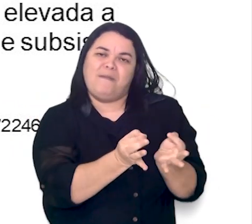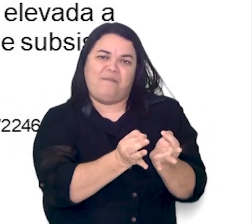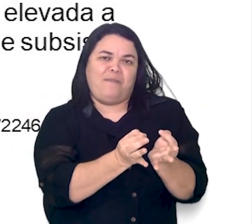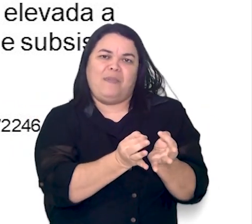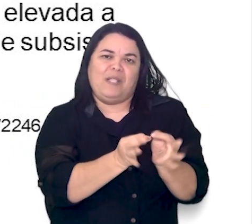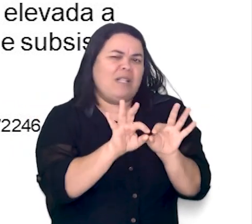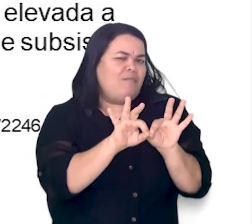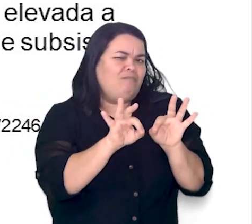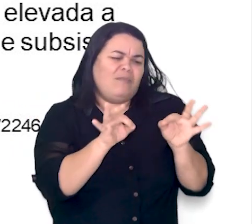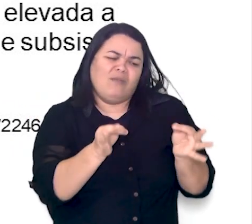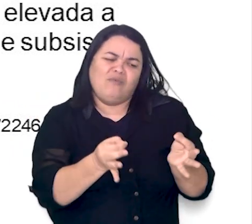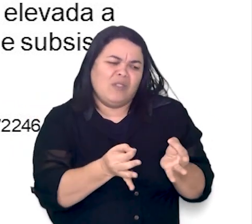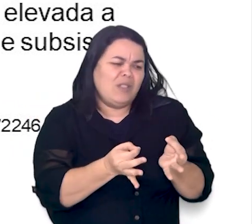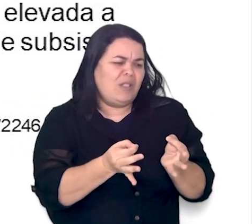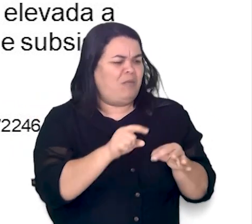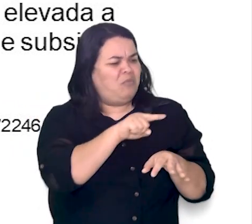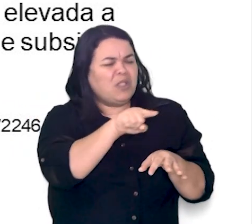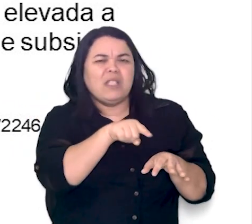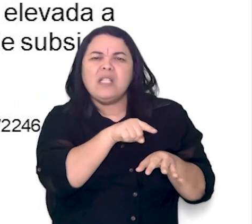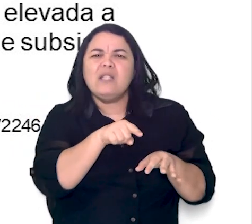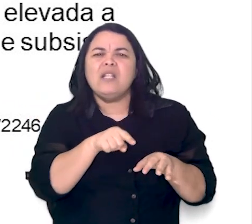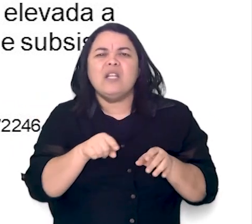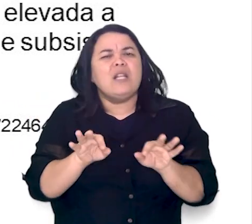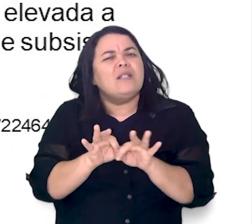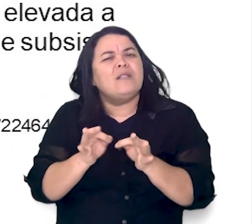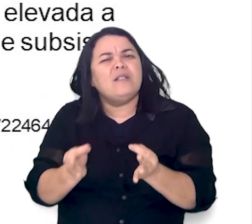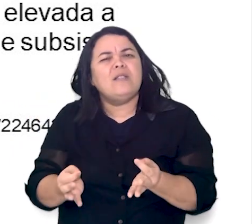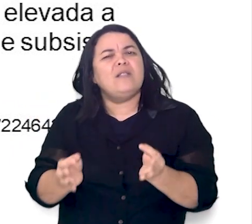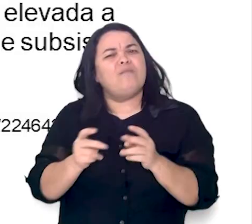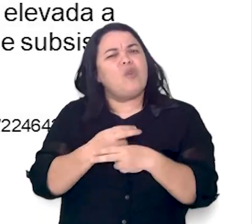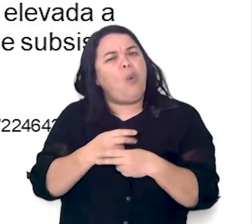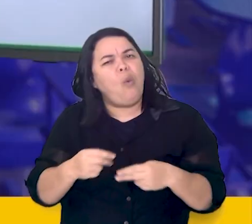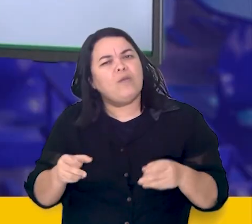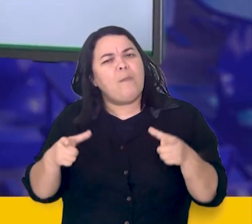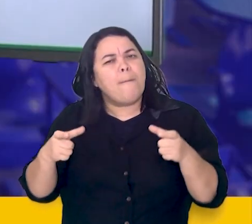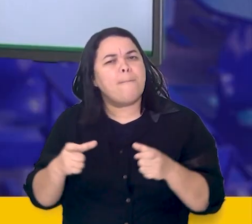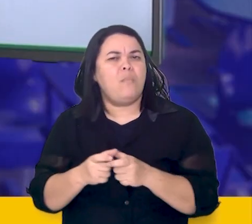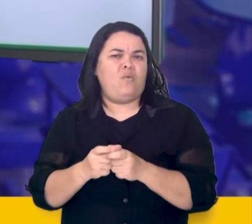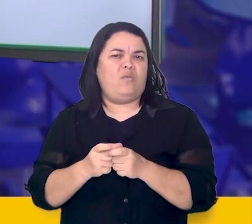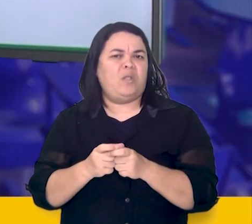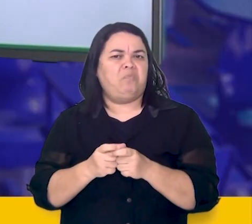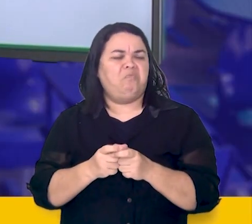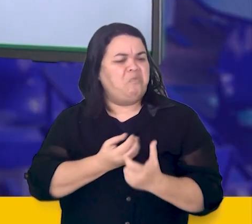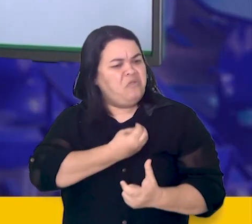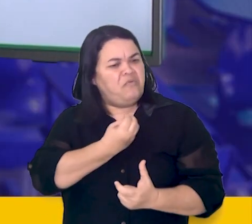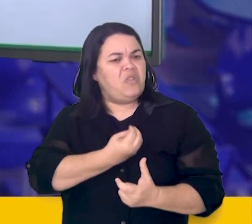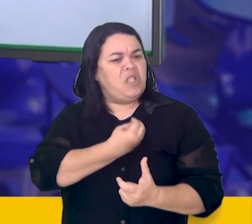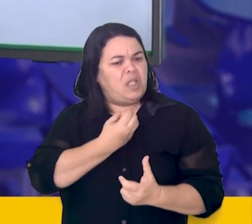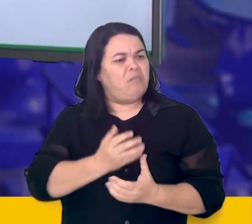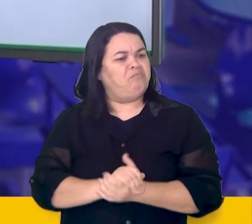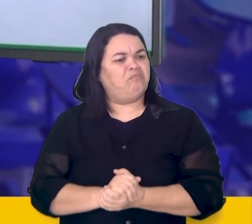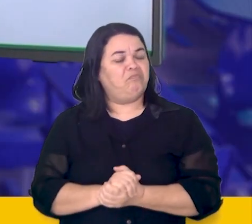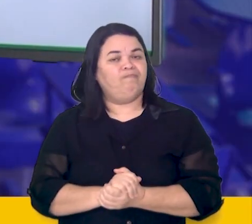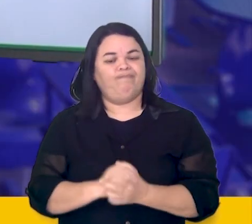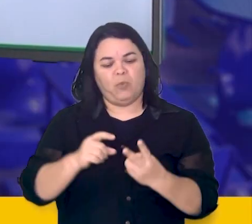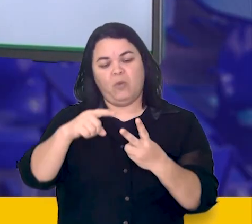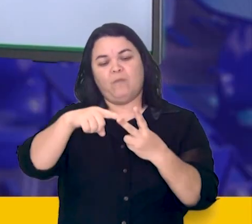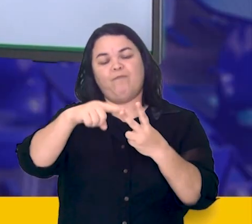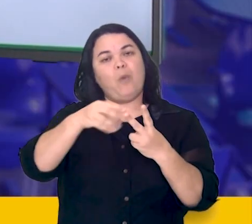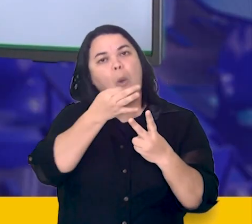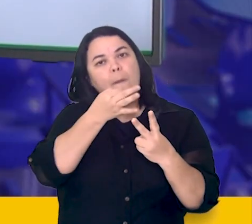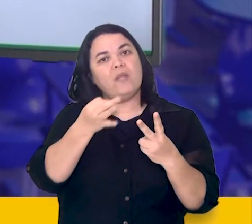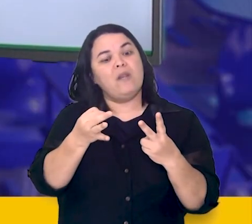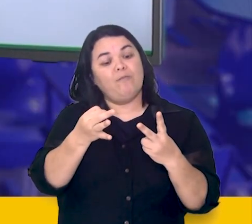tão poucos, subsistir com tão poucos artifícios. Esse outro autor também parece que